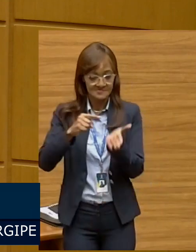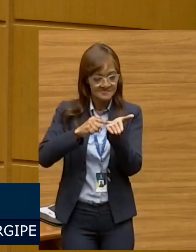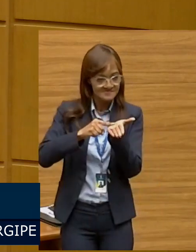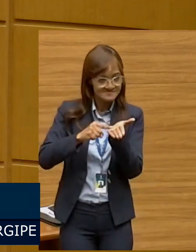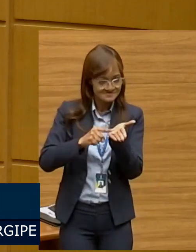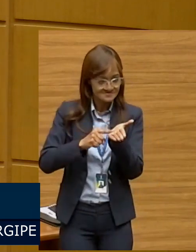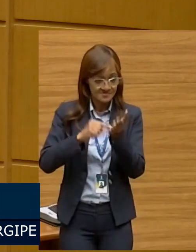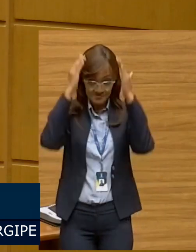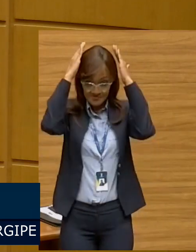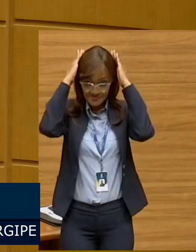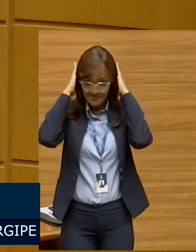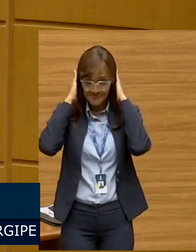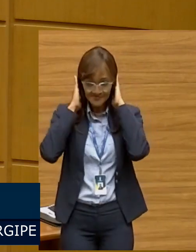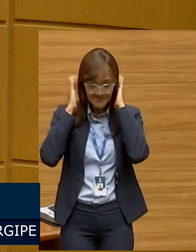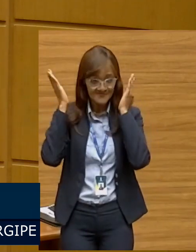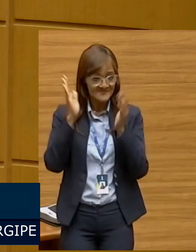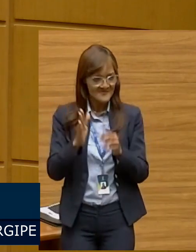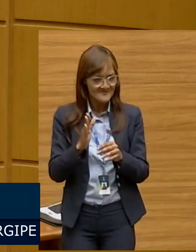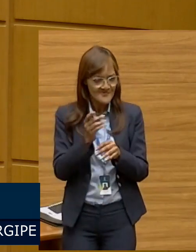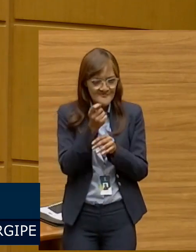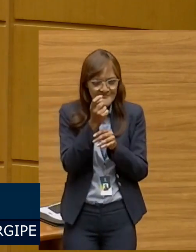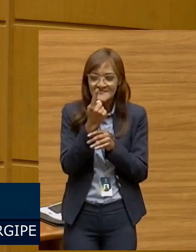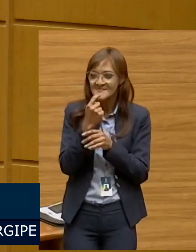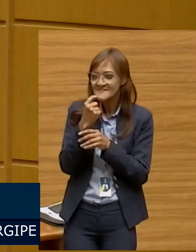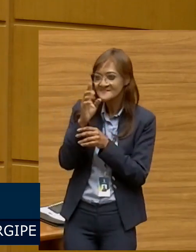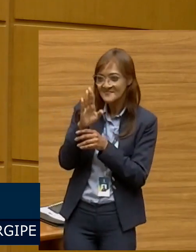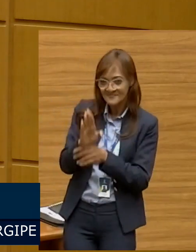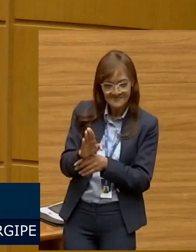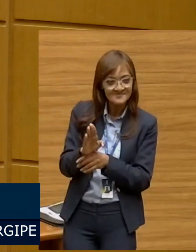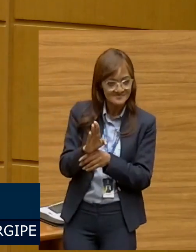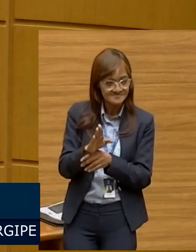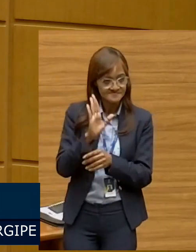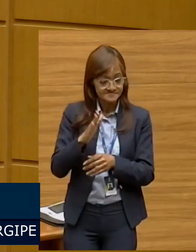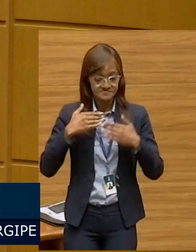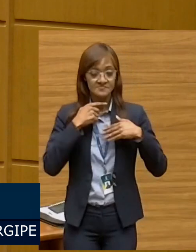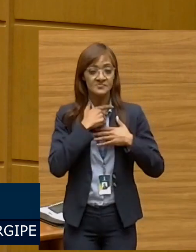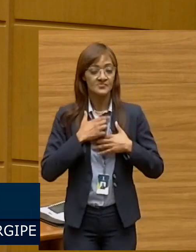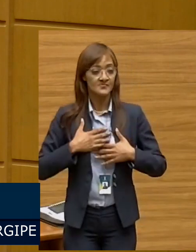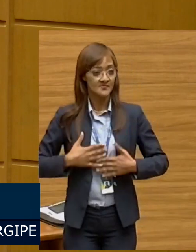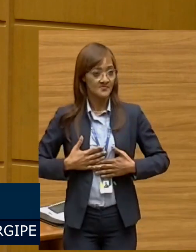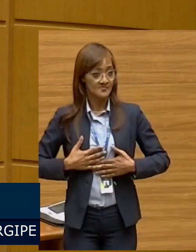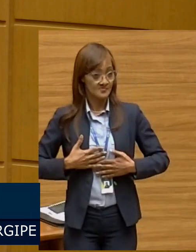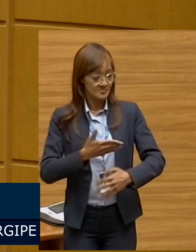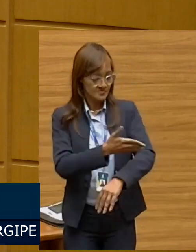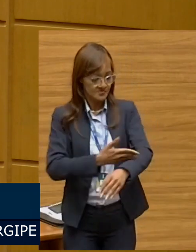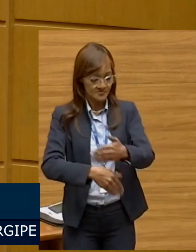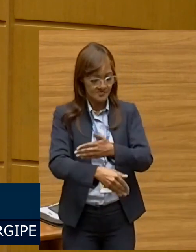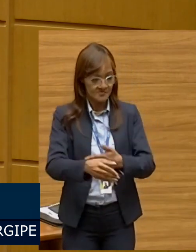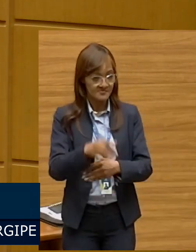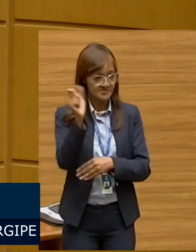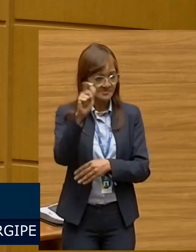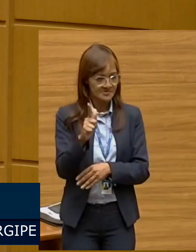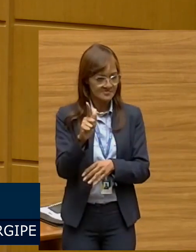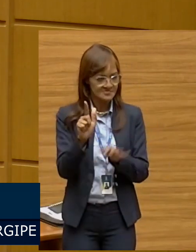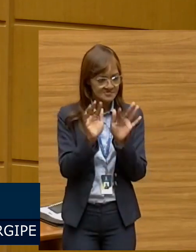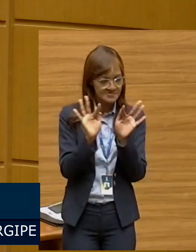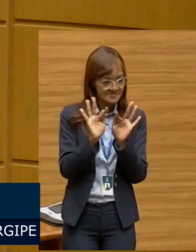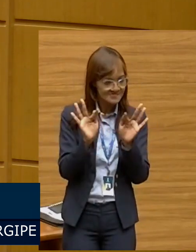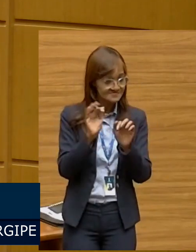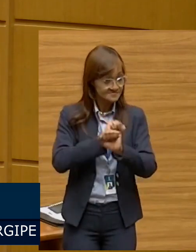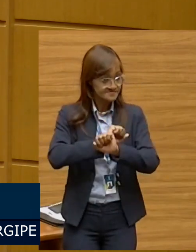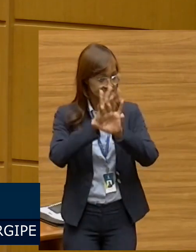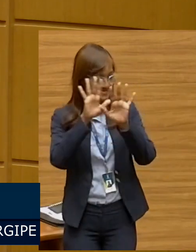cabelo ruivo, trajo uma camisa azul clara, uma gravata azul marinho com bolinhas também azul